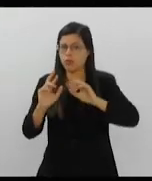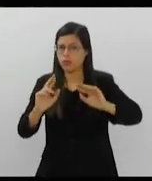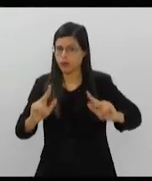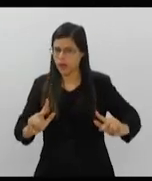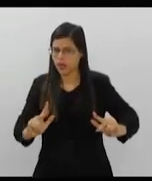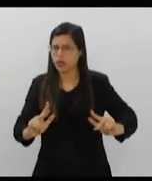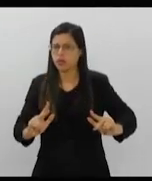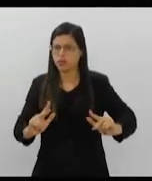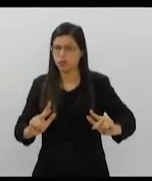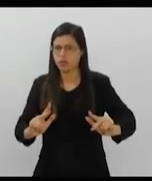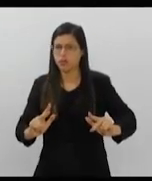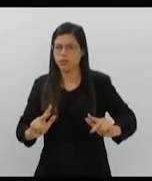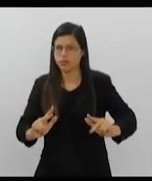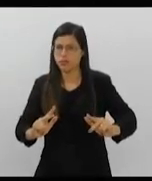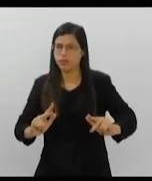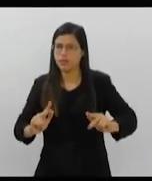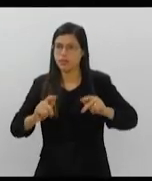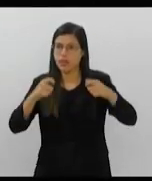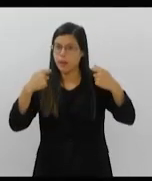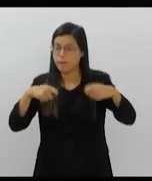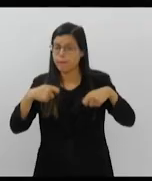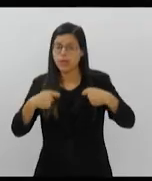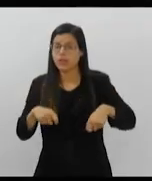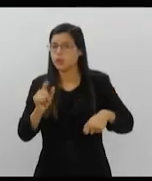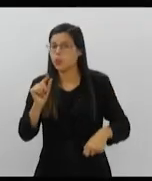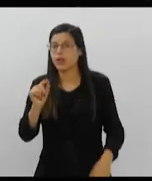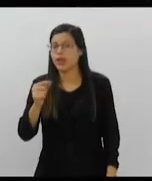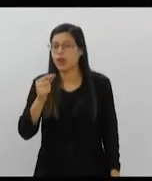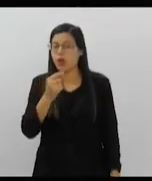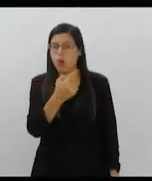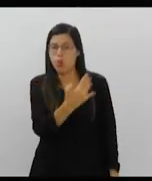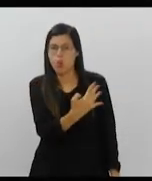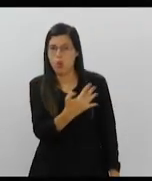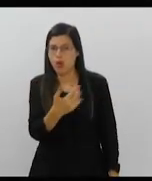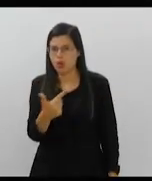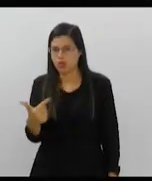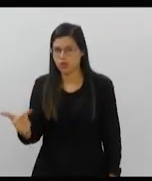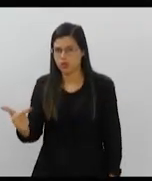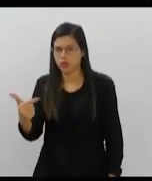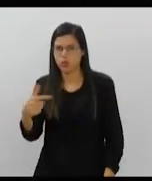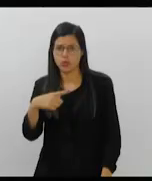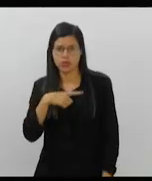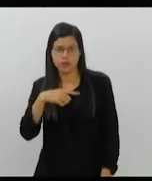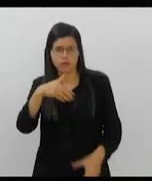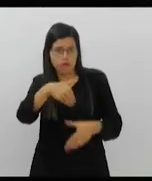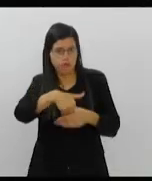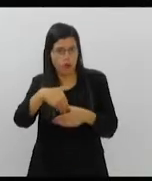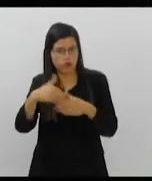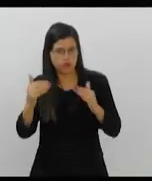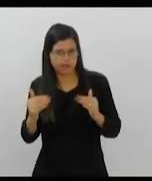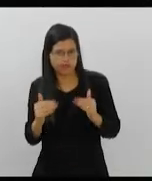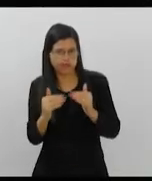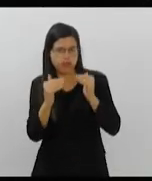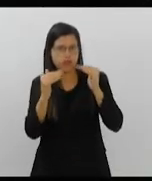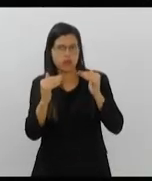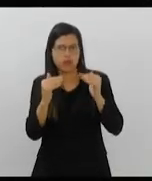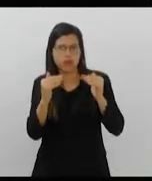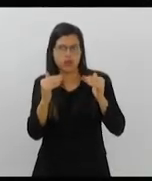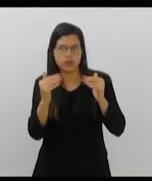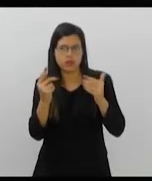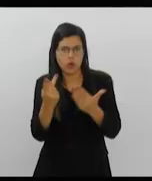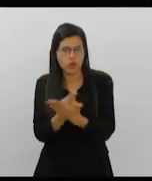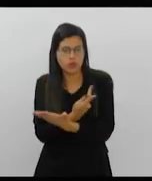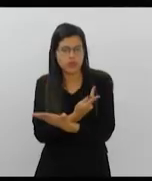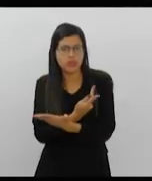dois turnos, e tem que ter 42 votos favoráveis. E isto aconteceu,